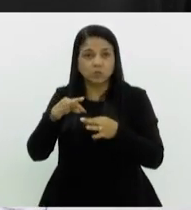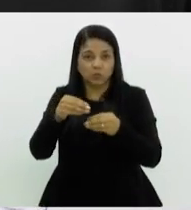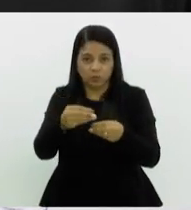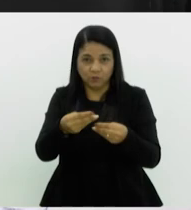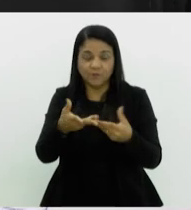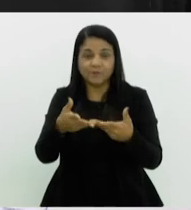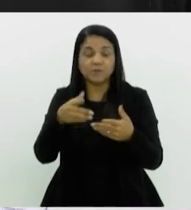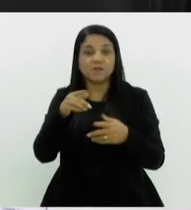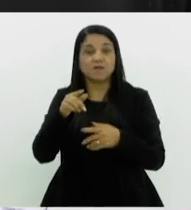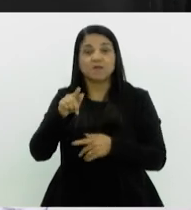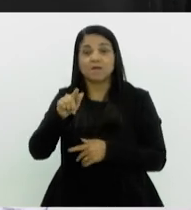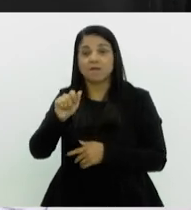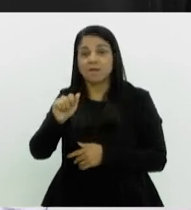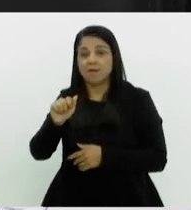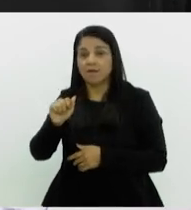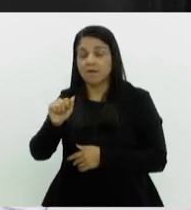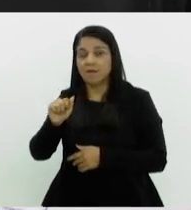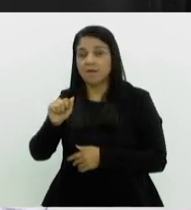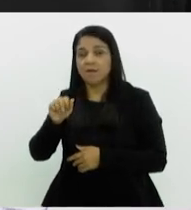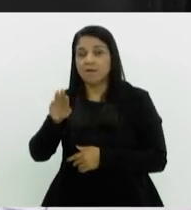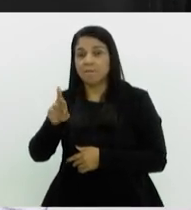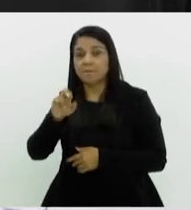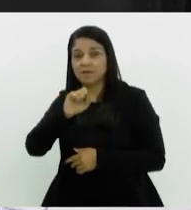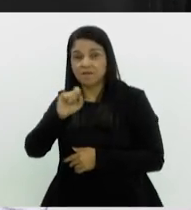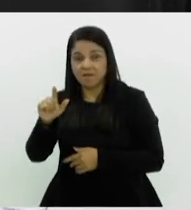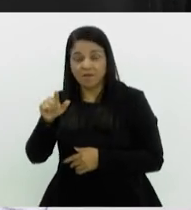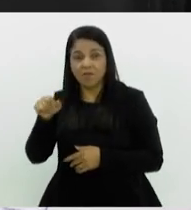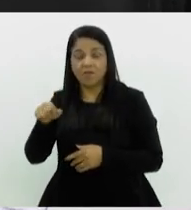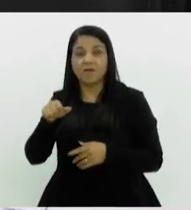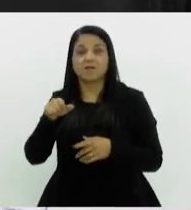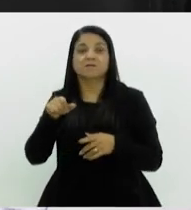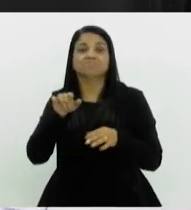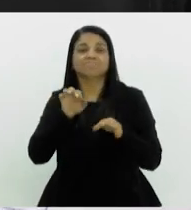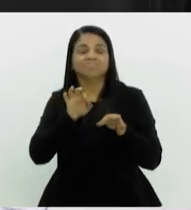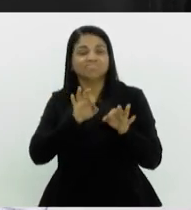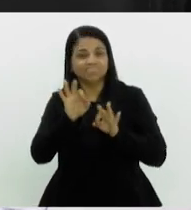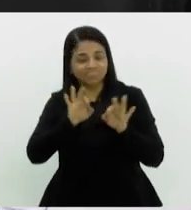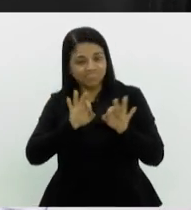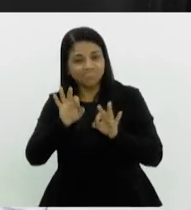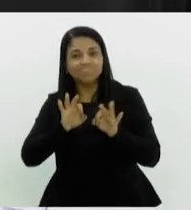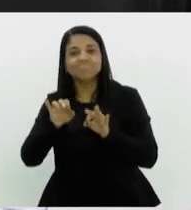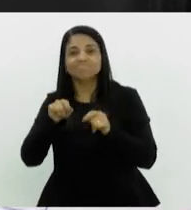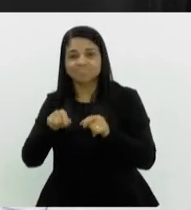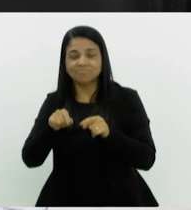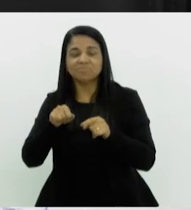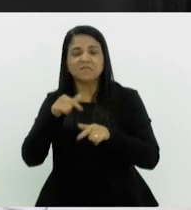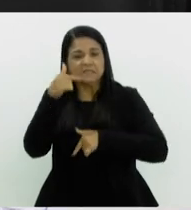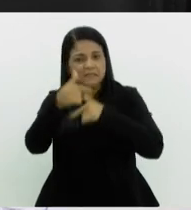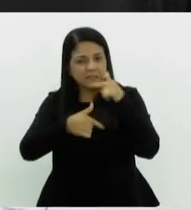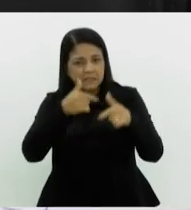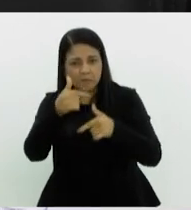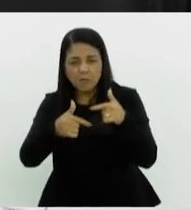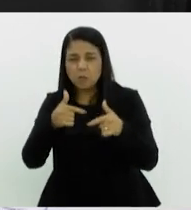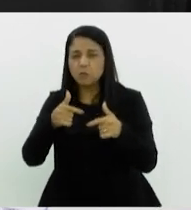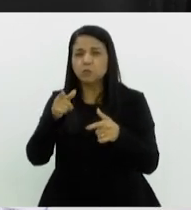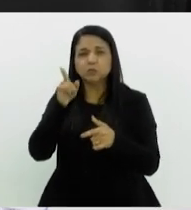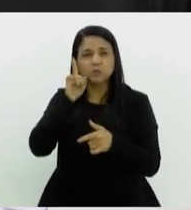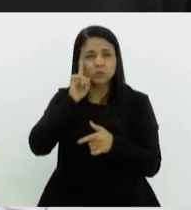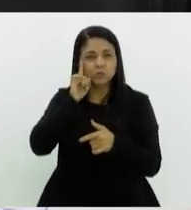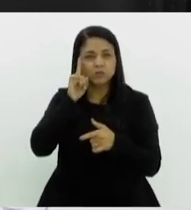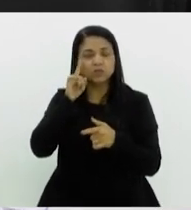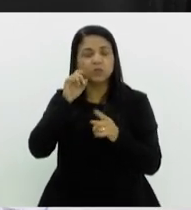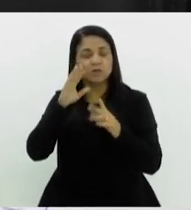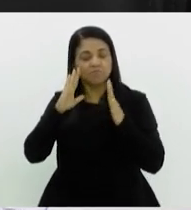época o Gabriel era o meu diretor do Fundo Especial do Tribunal de Justiça, e ele honrou o cargo, trabalhou diuturnamente em prol da